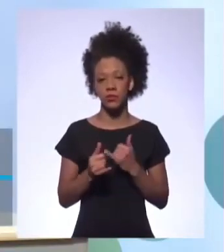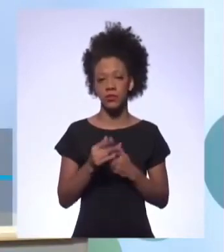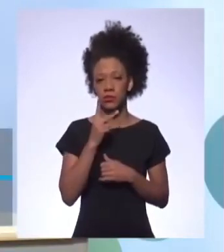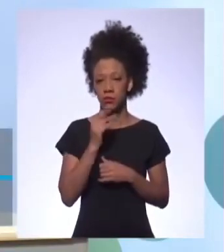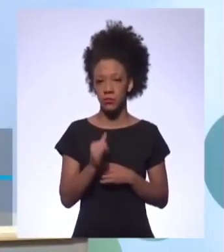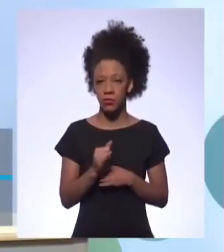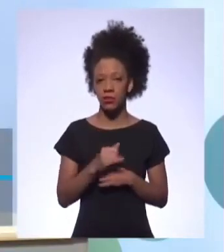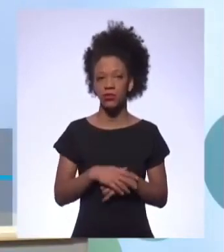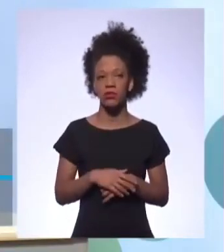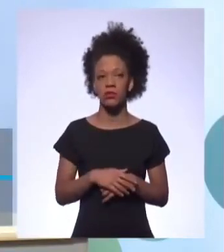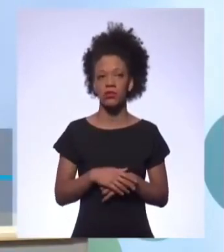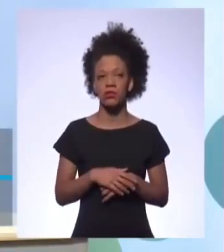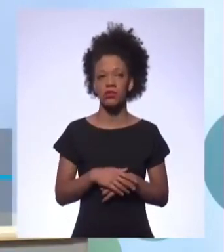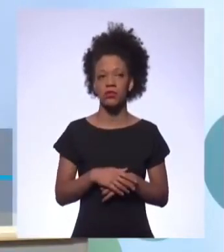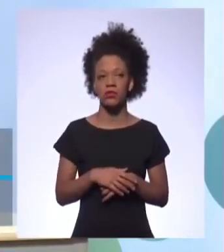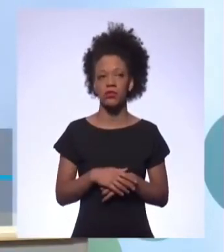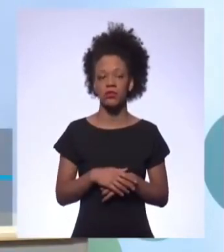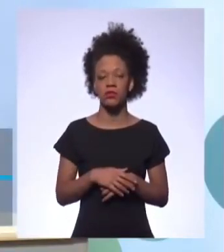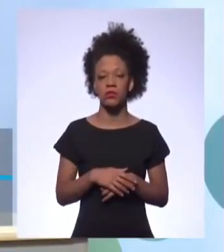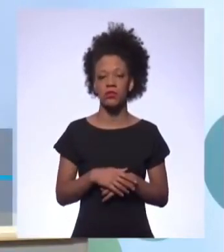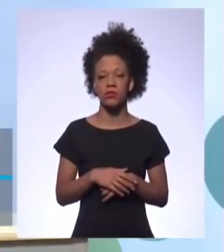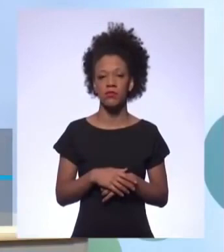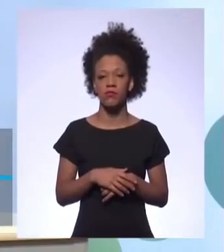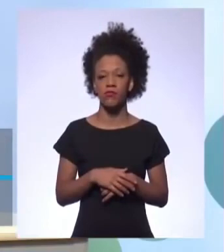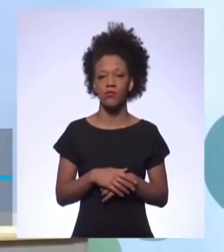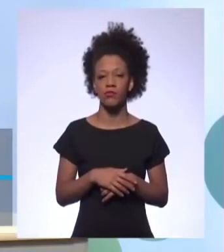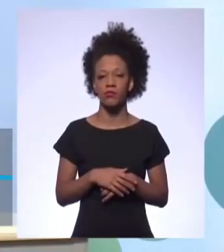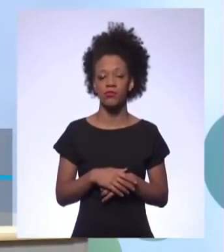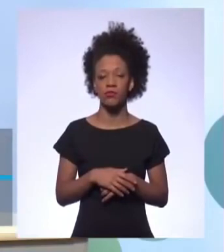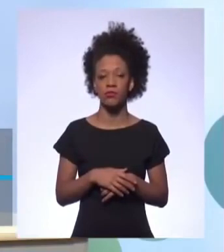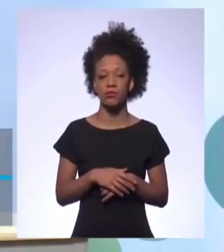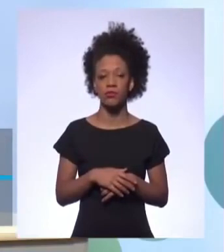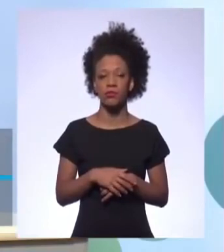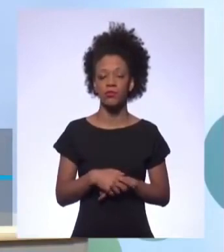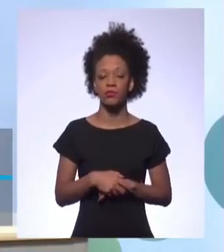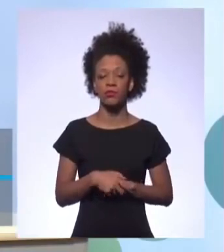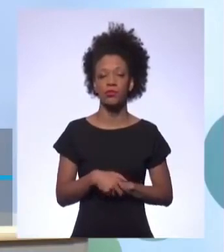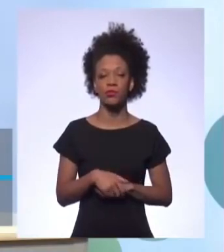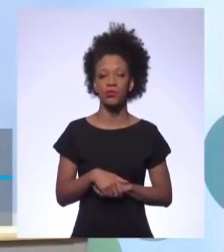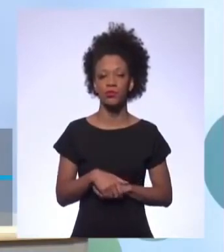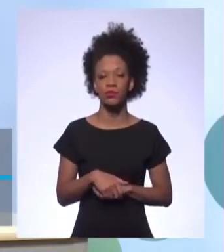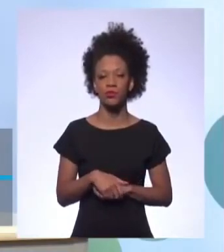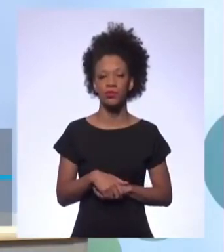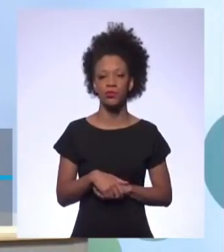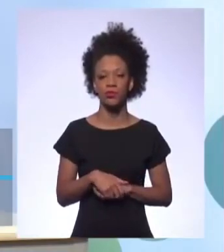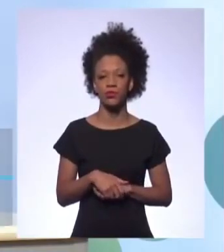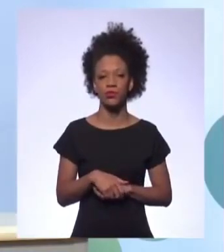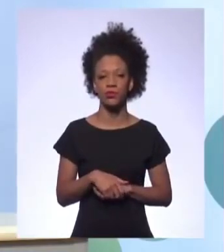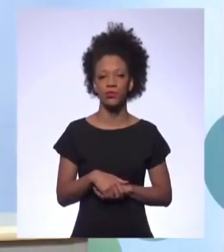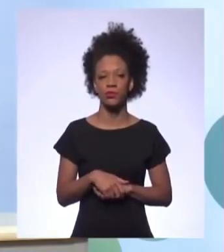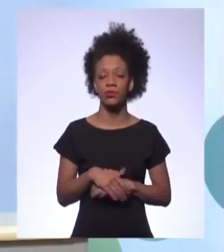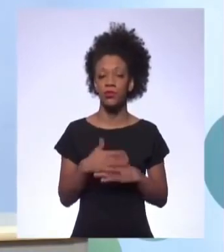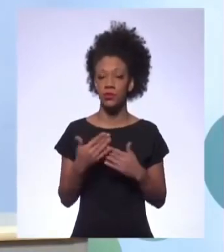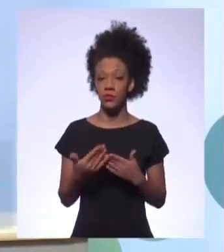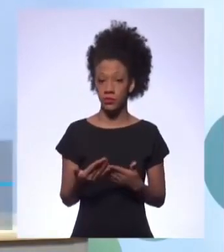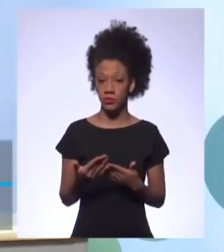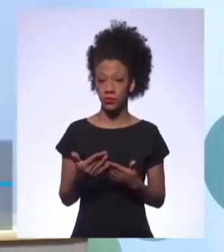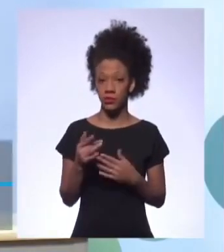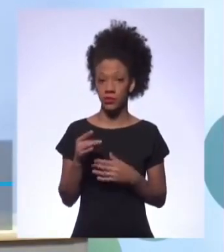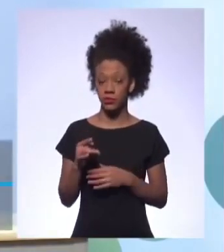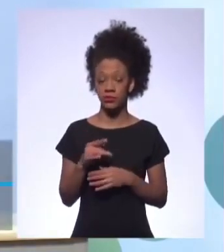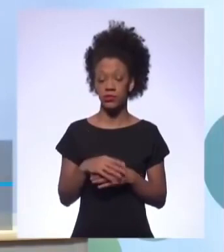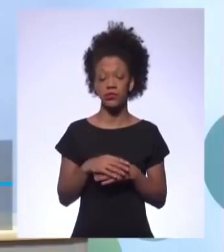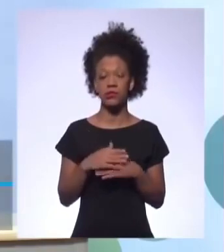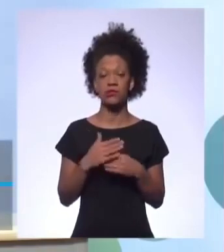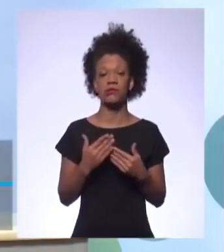my father. Depois todo em inglês, tá, Antônia? I look like my father. I have 11 years old. Então, aí nesse caso aqui, Luiz, você em vez